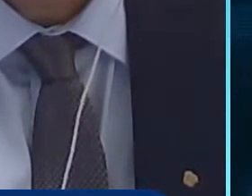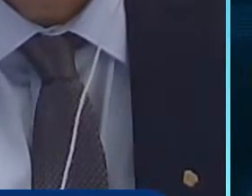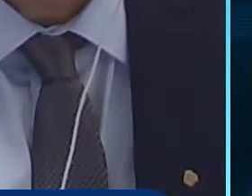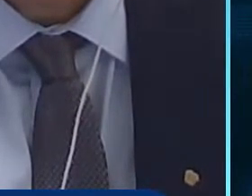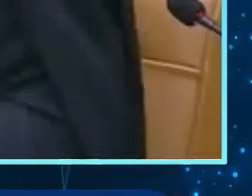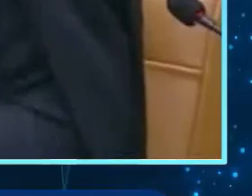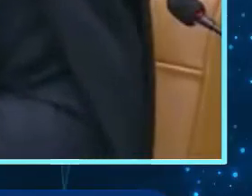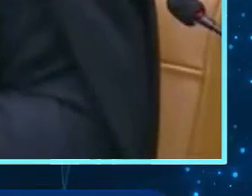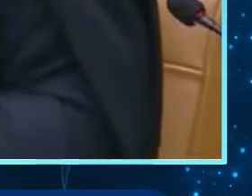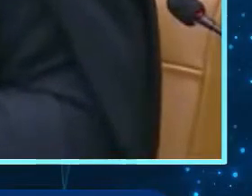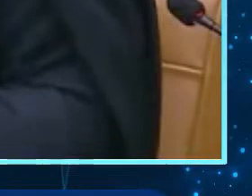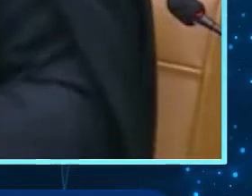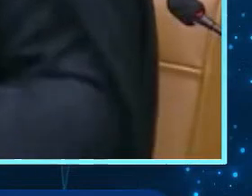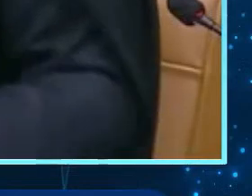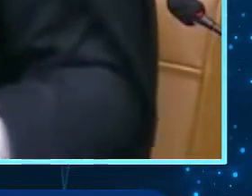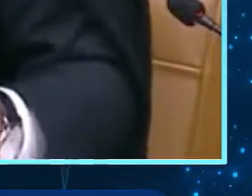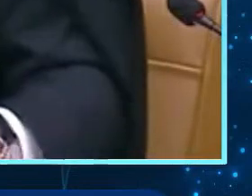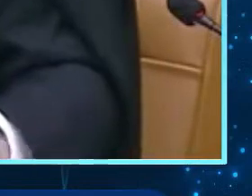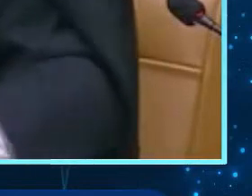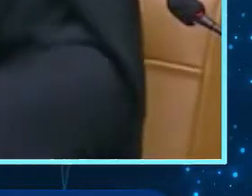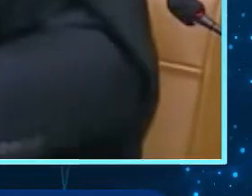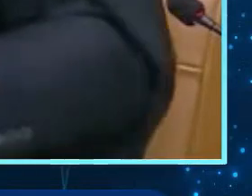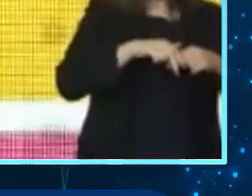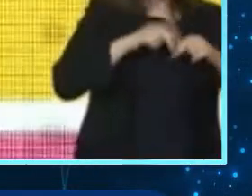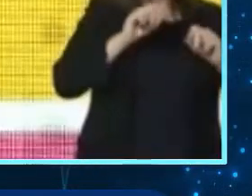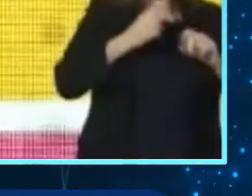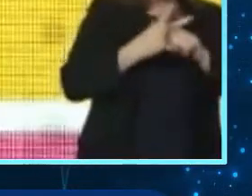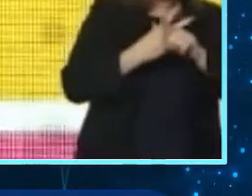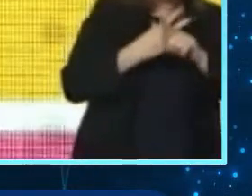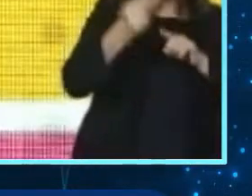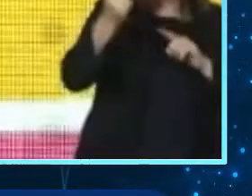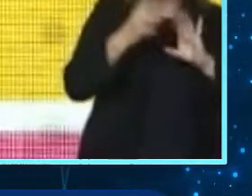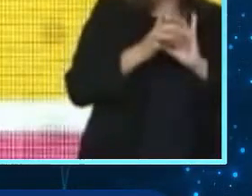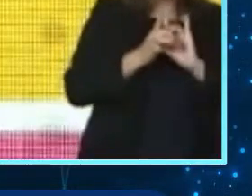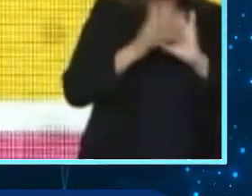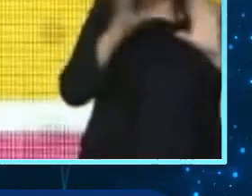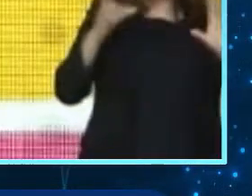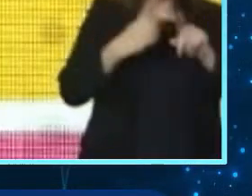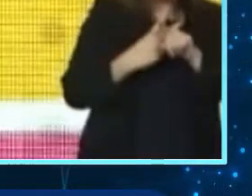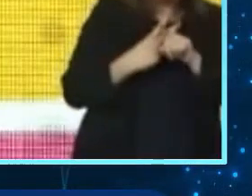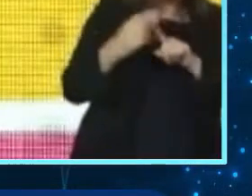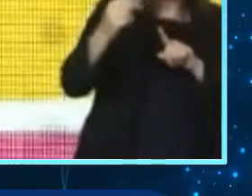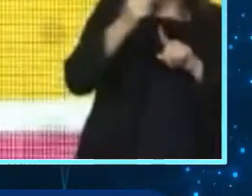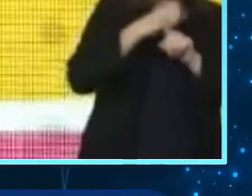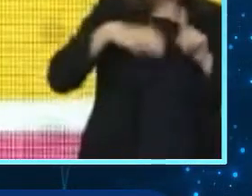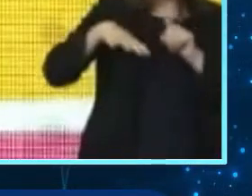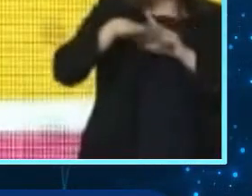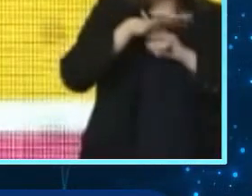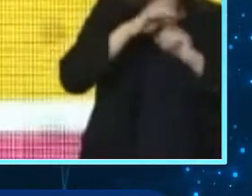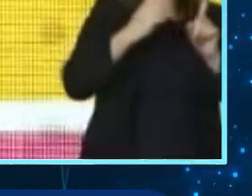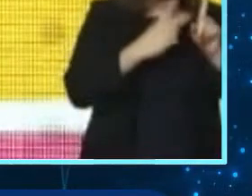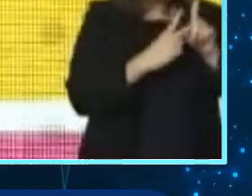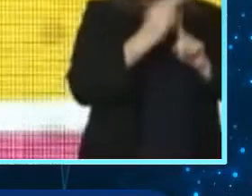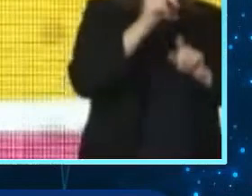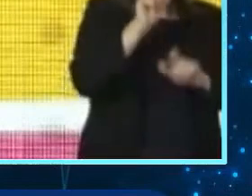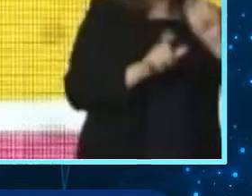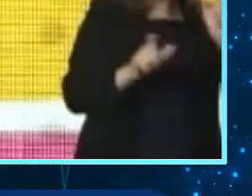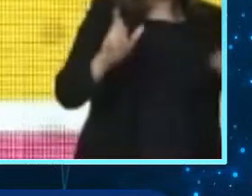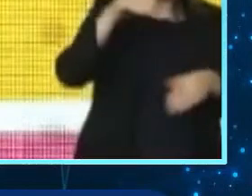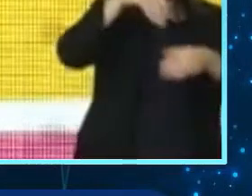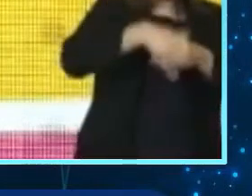como favoritíssimo. Também devem disputar essa eleição o senador Marcos Duval, que